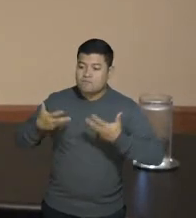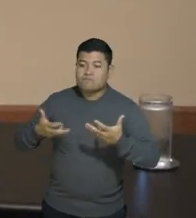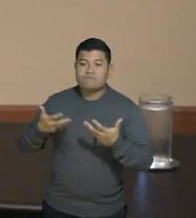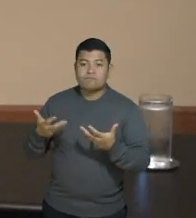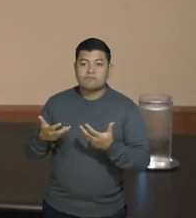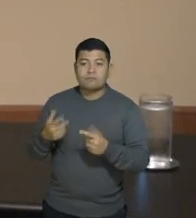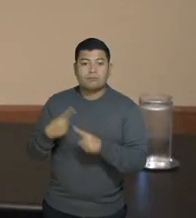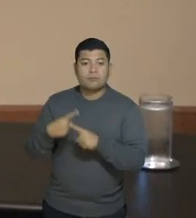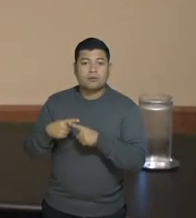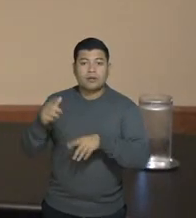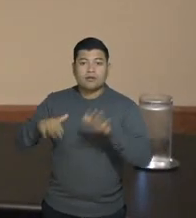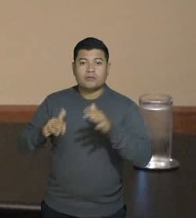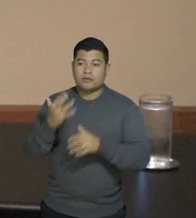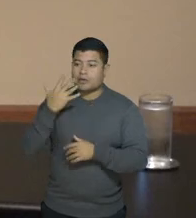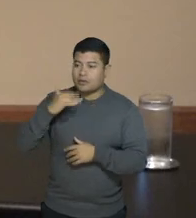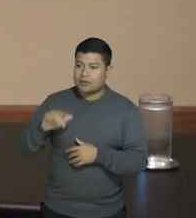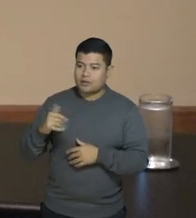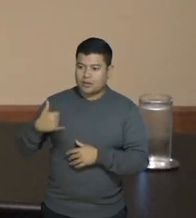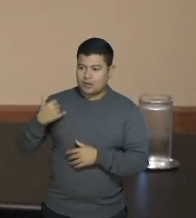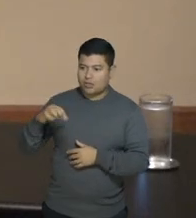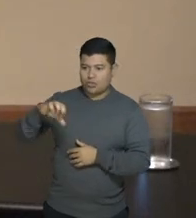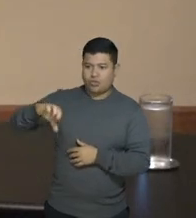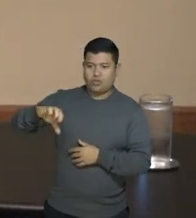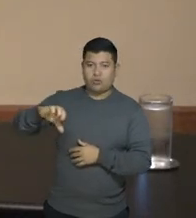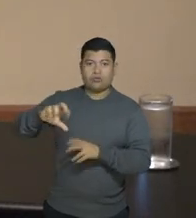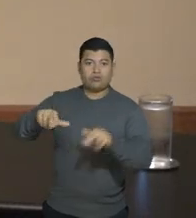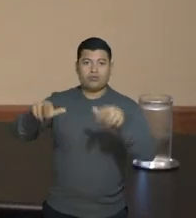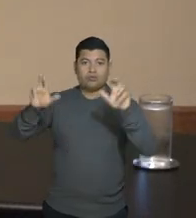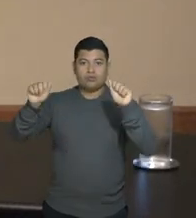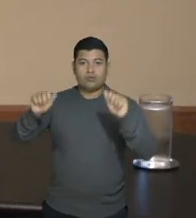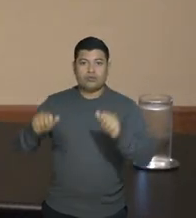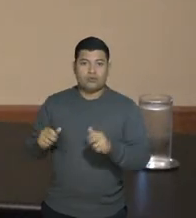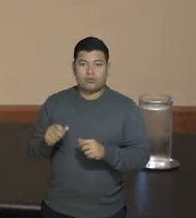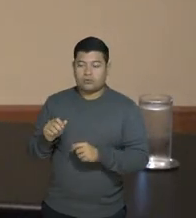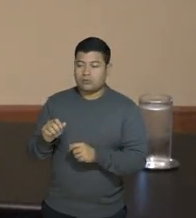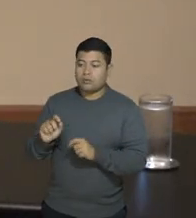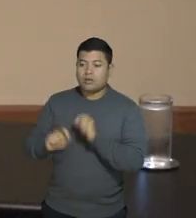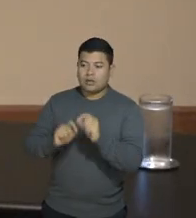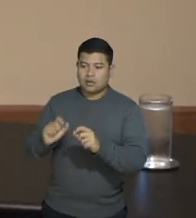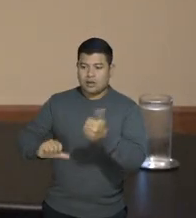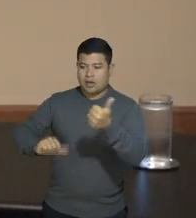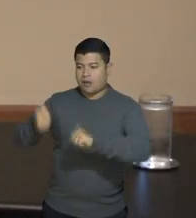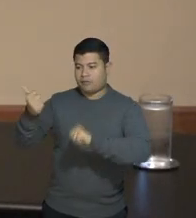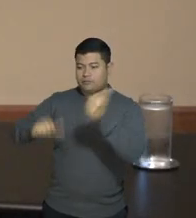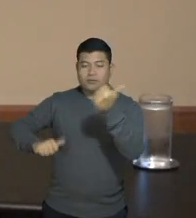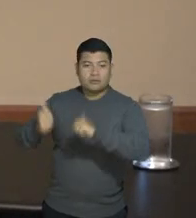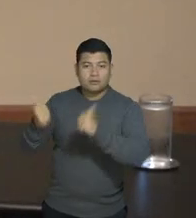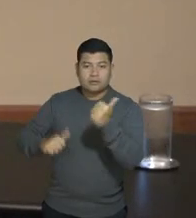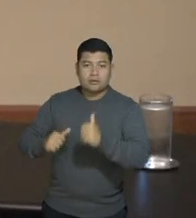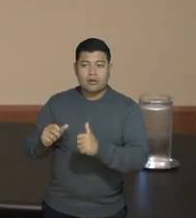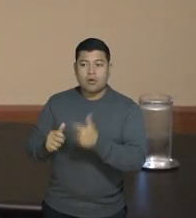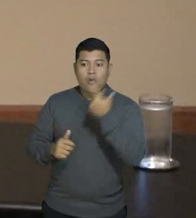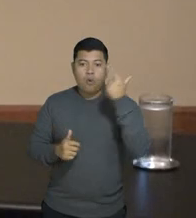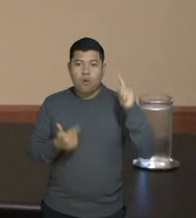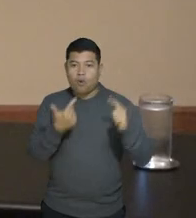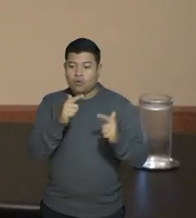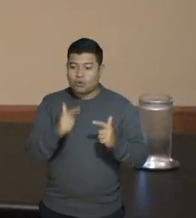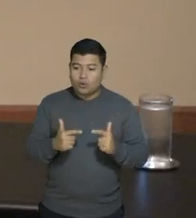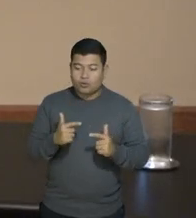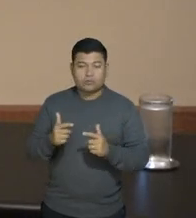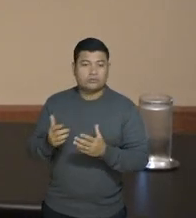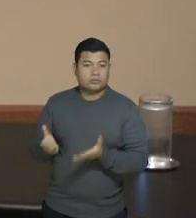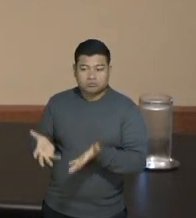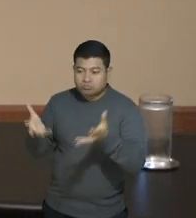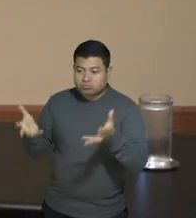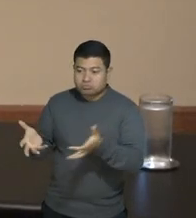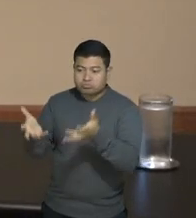criança que está com 9 anos de idade, nunca teve nenhuma avaliação, nenhum tipo de estímulo diferenciado e nem tenha feito